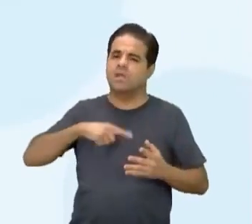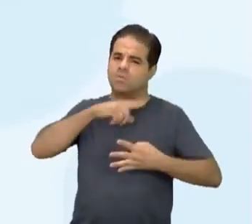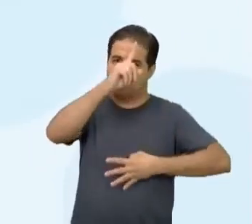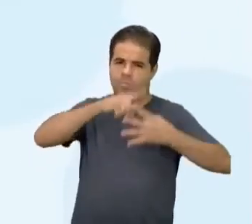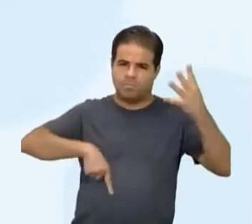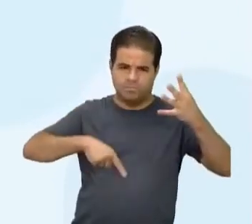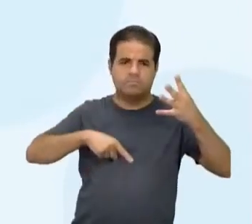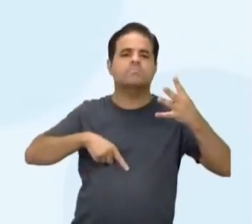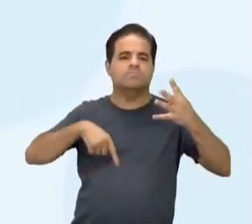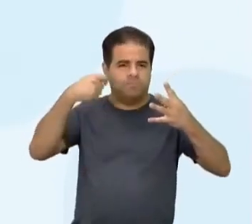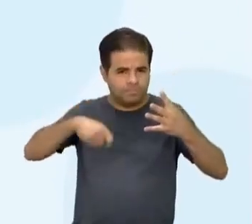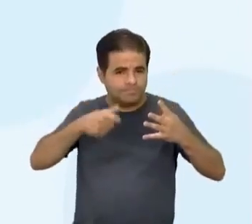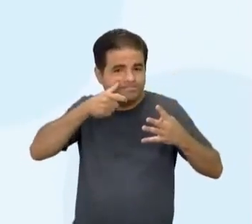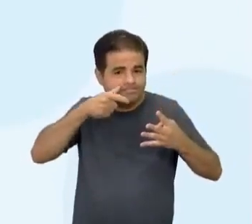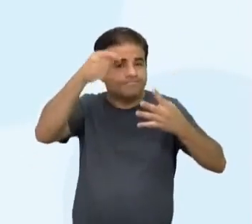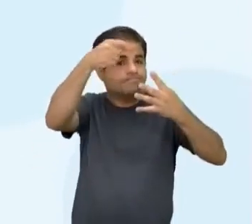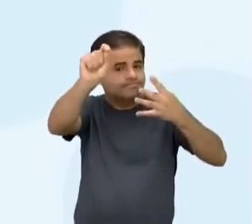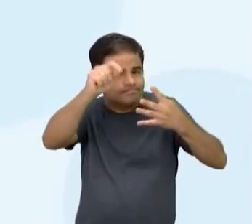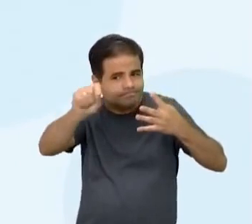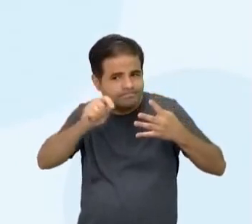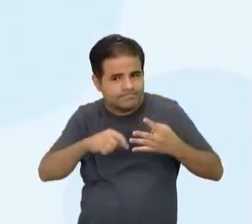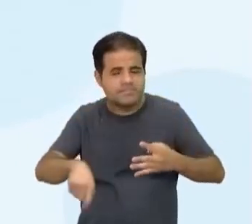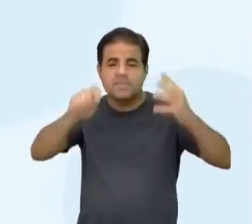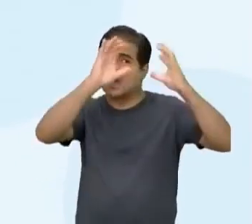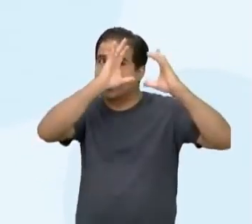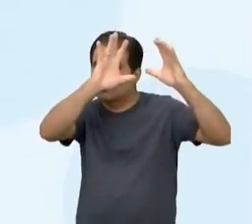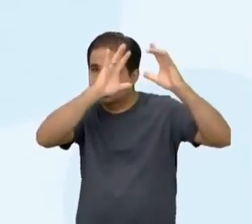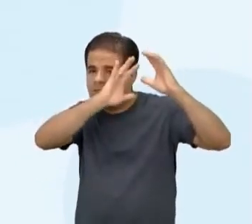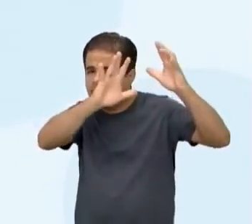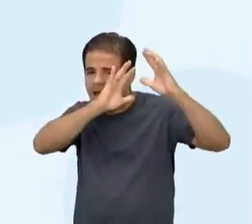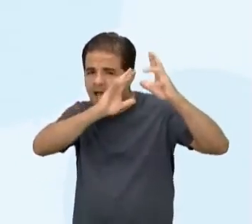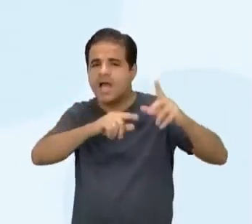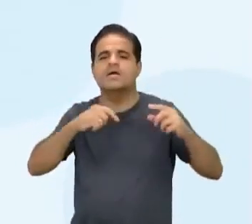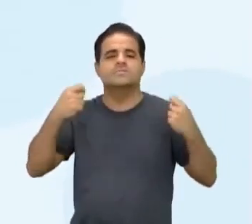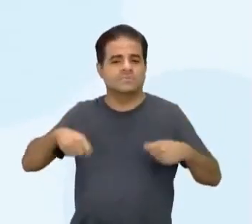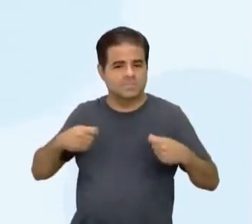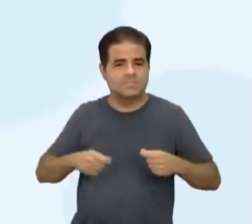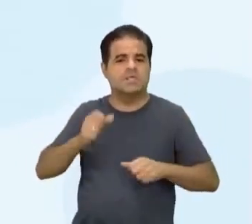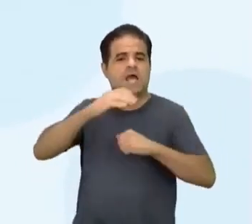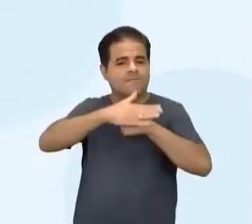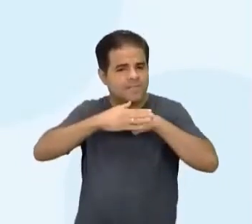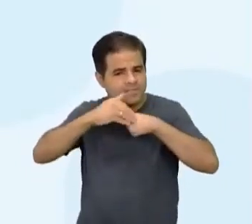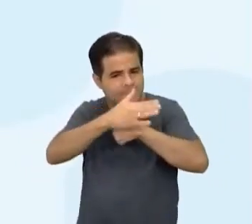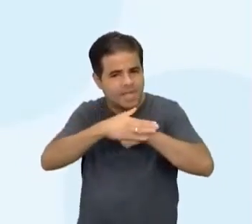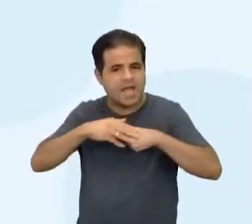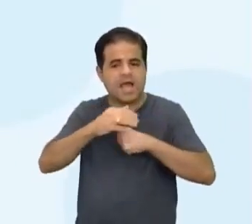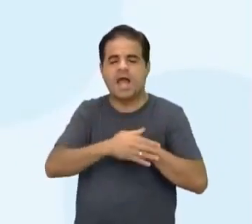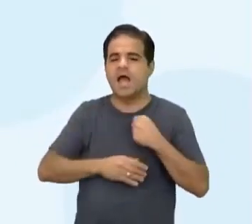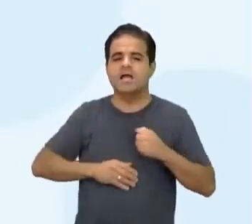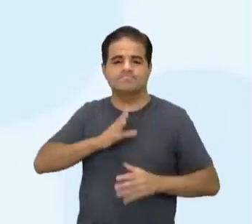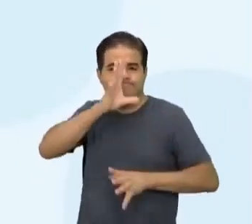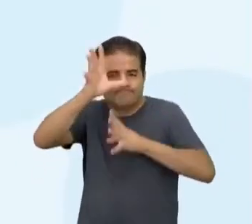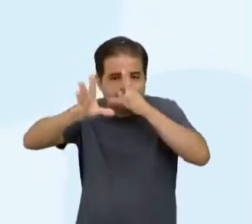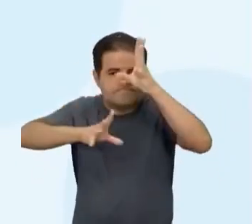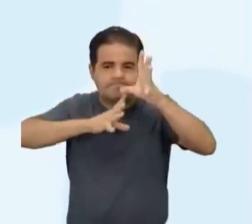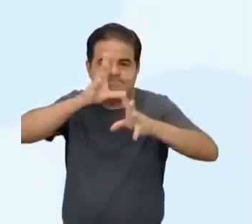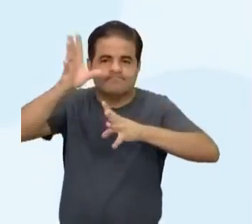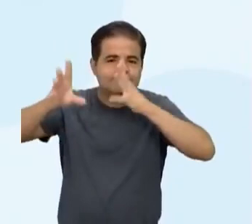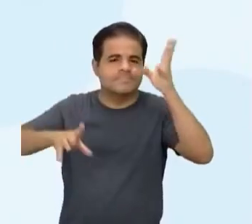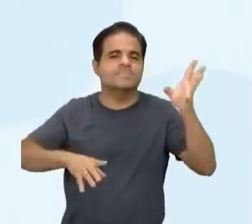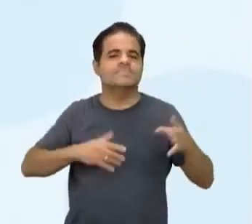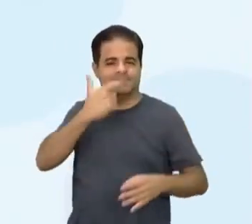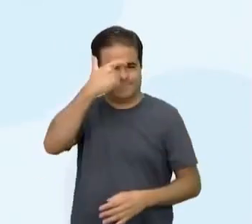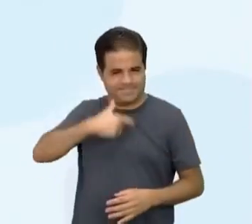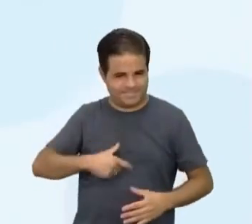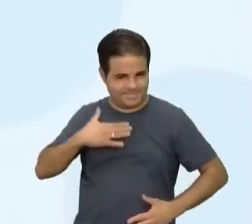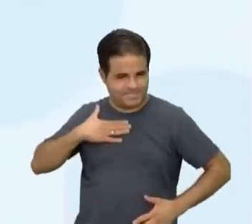4 dimensões a serem consideradas. Então, a gente tem aí a racionalidade, a afetividade, a impulsividade,